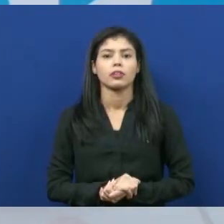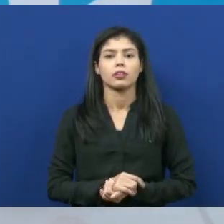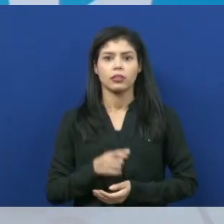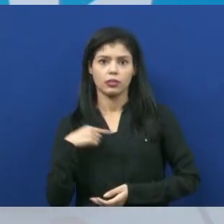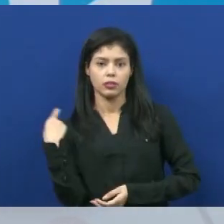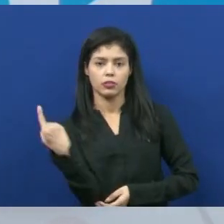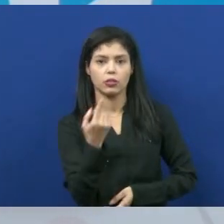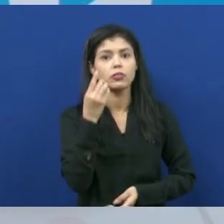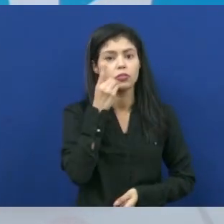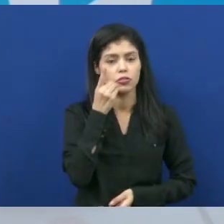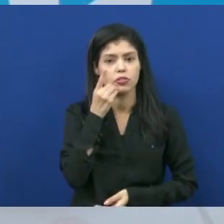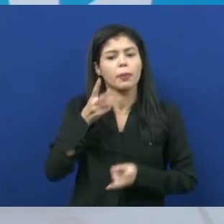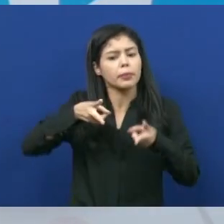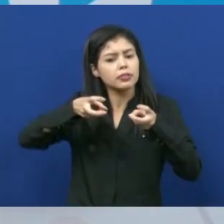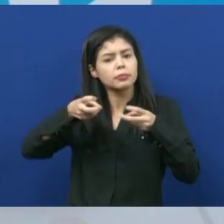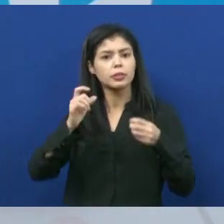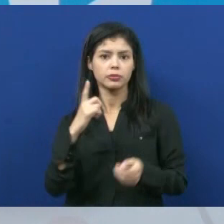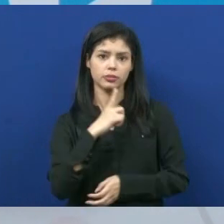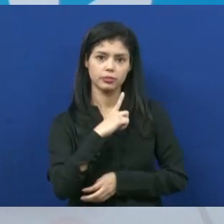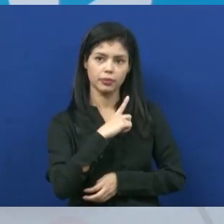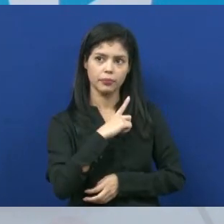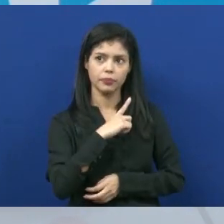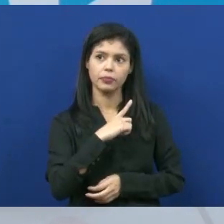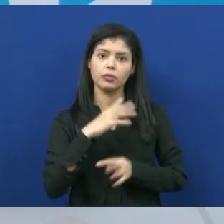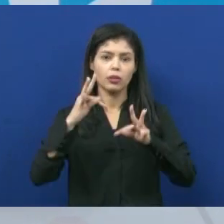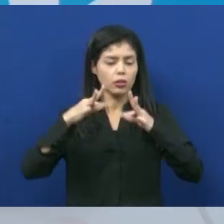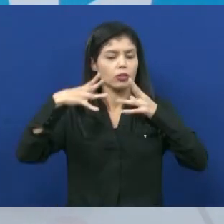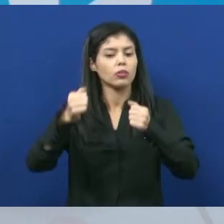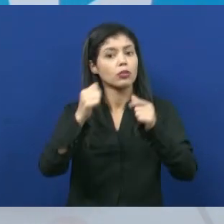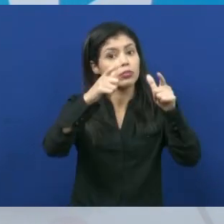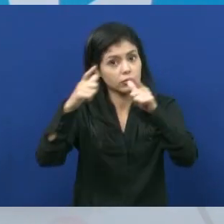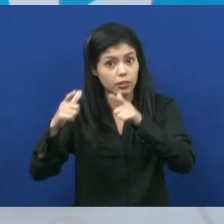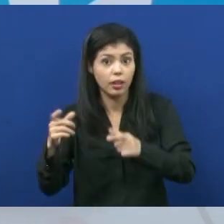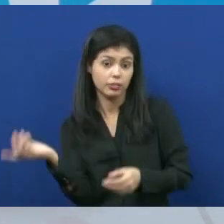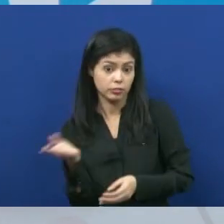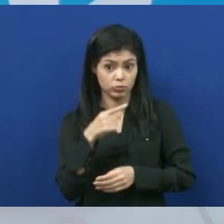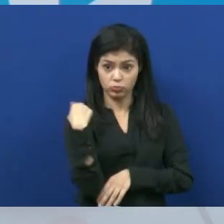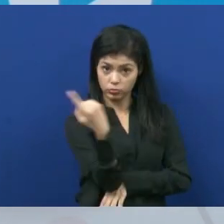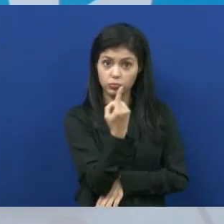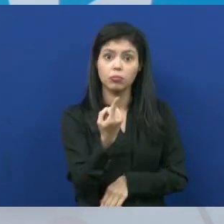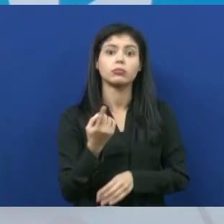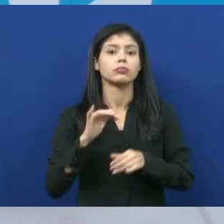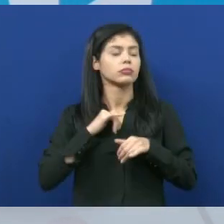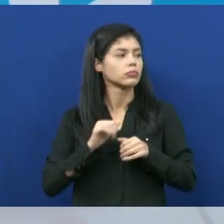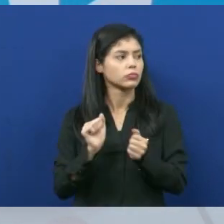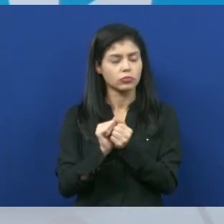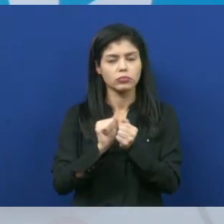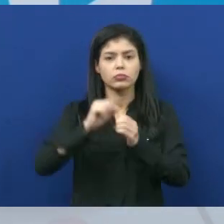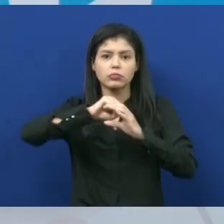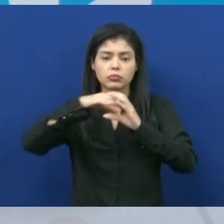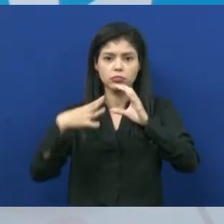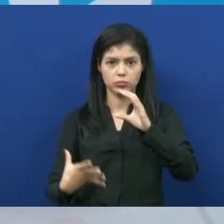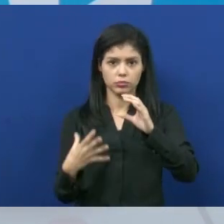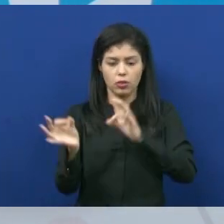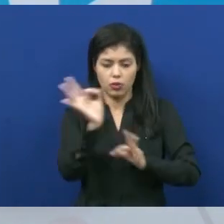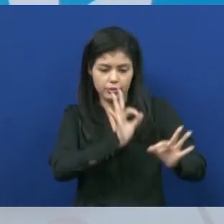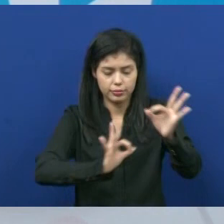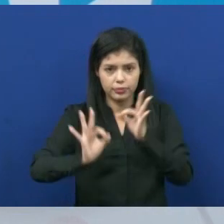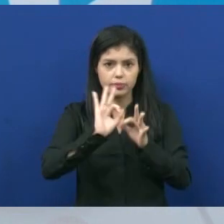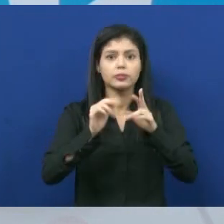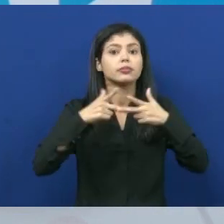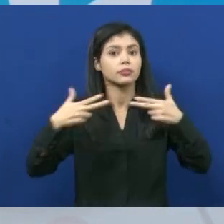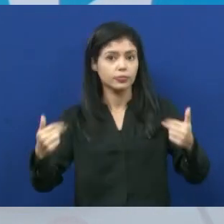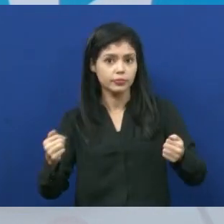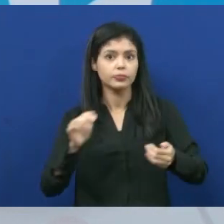nosso cotidiano, nós percebemos que em todos os locais que nós vamos, temos a classificação, a organização